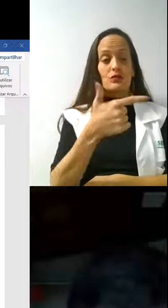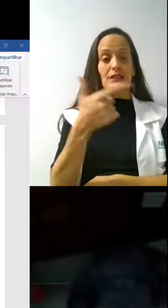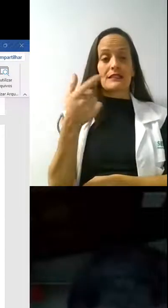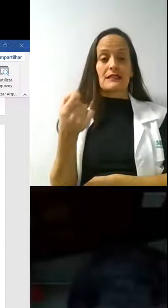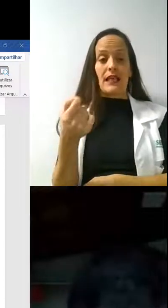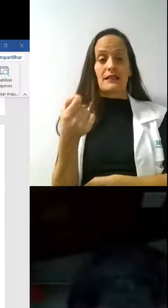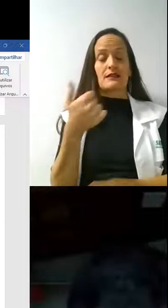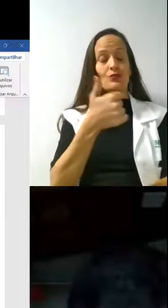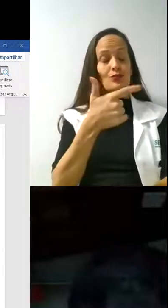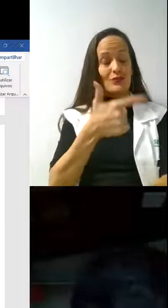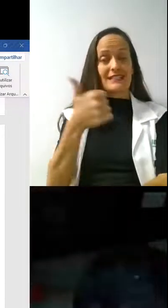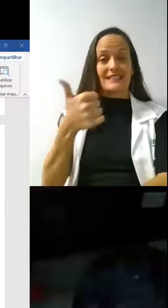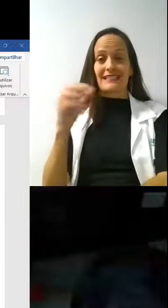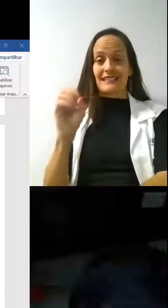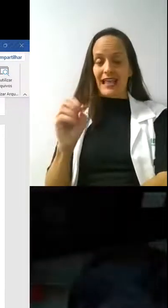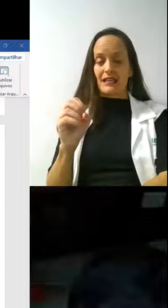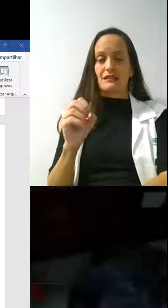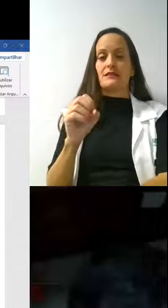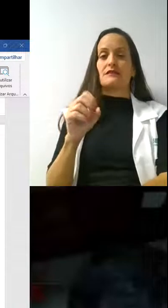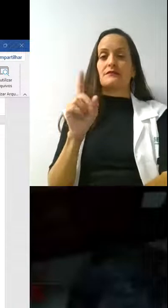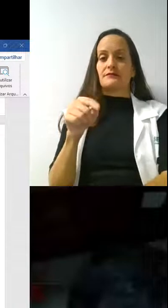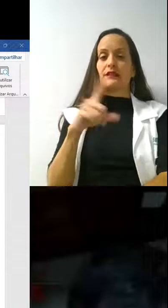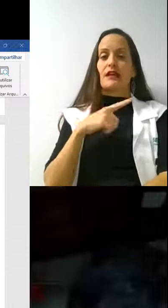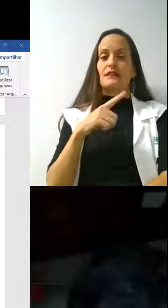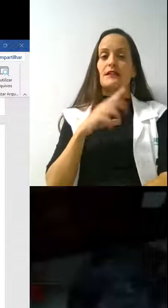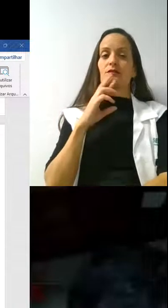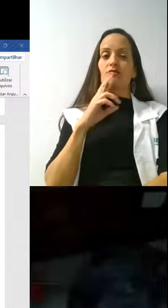dividir pelo fator de redução, que é 125.